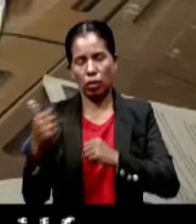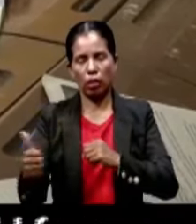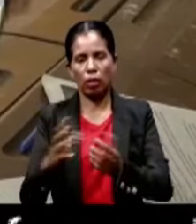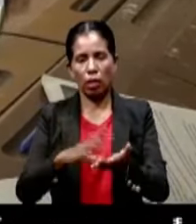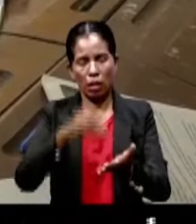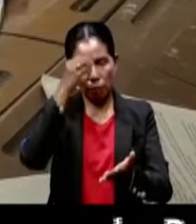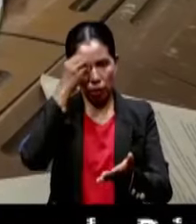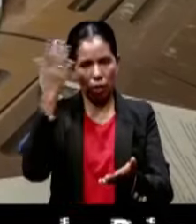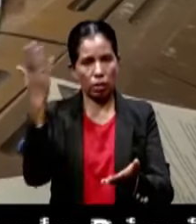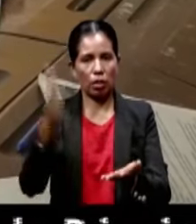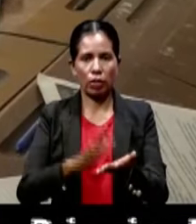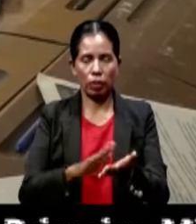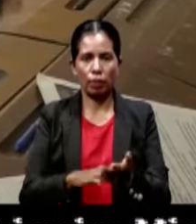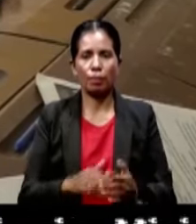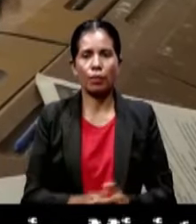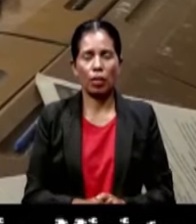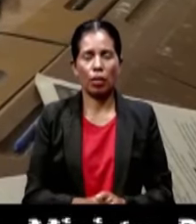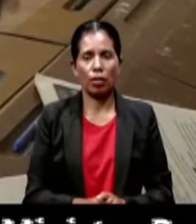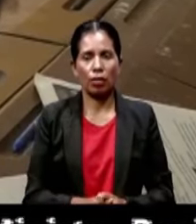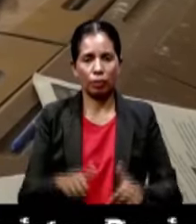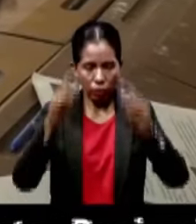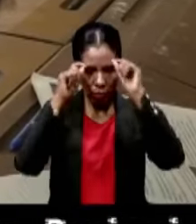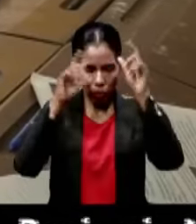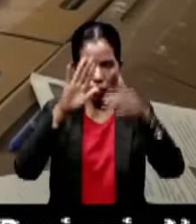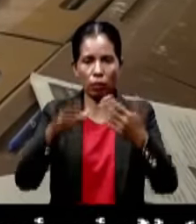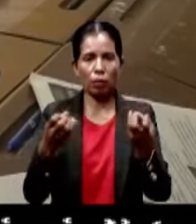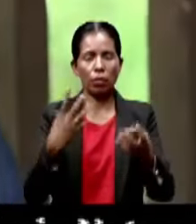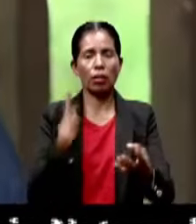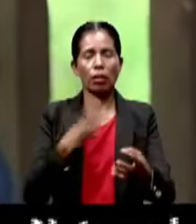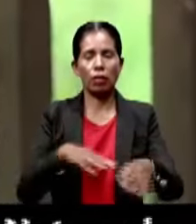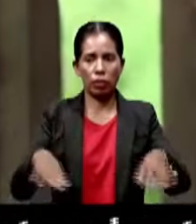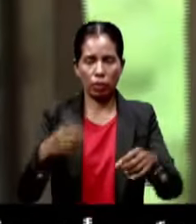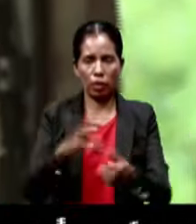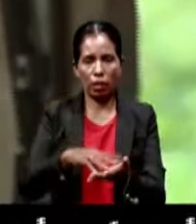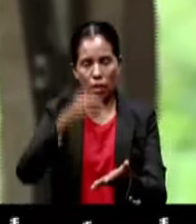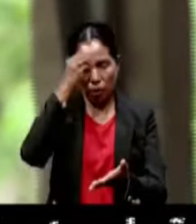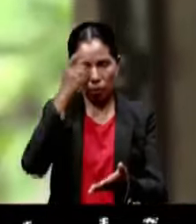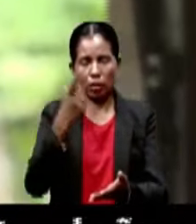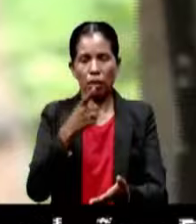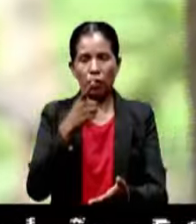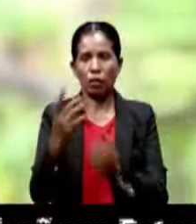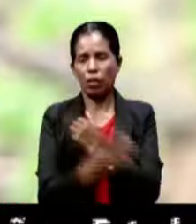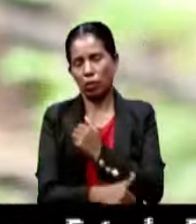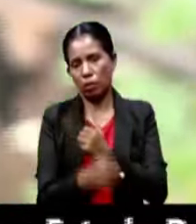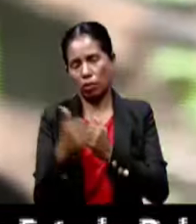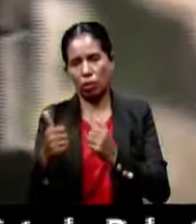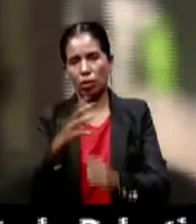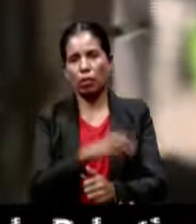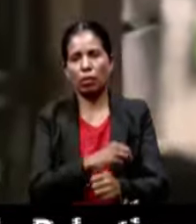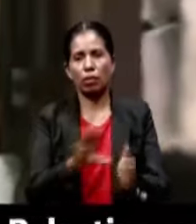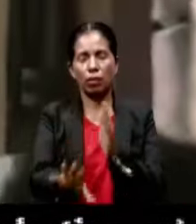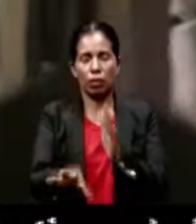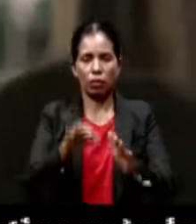aprende ia escola. Realidade atual Timoruan Barak esforço liu ba aprende lian estrangeiro selo lori